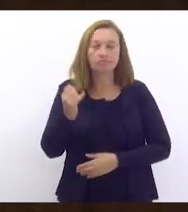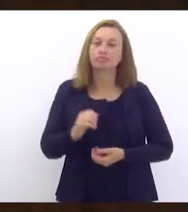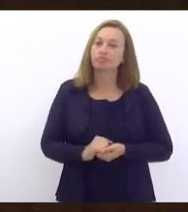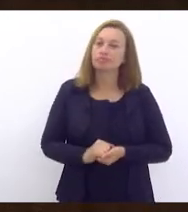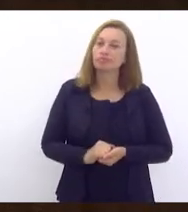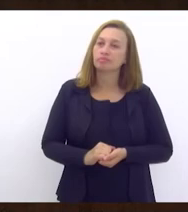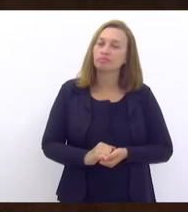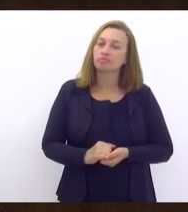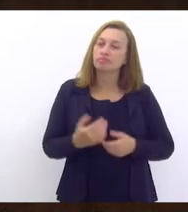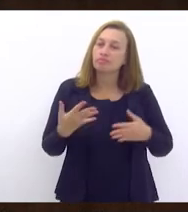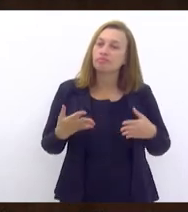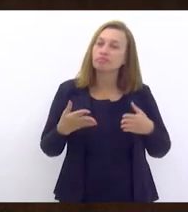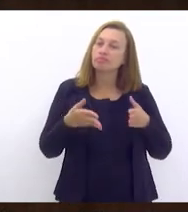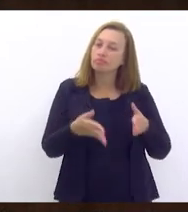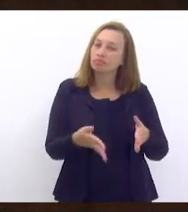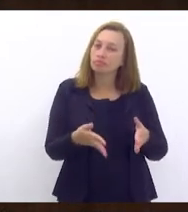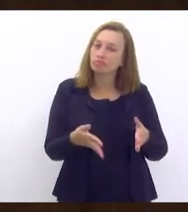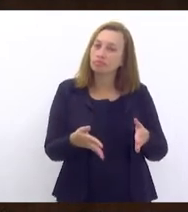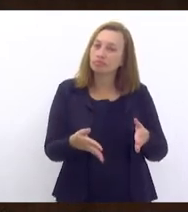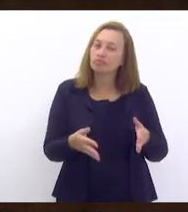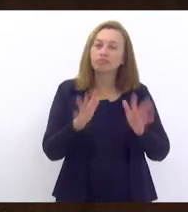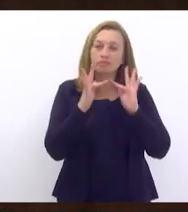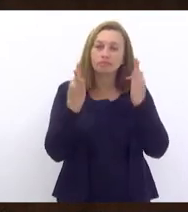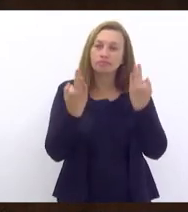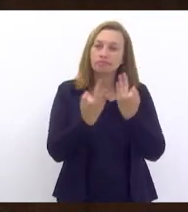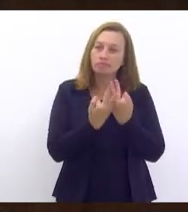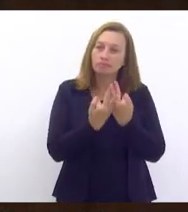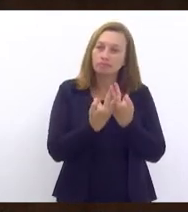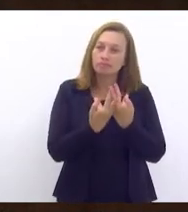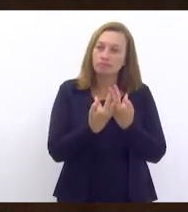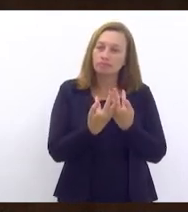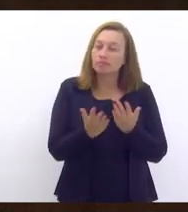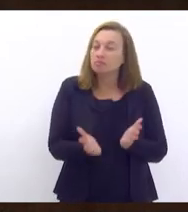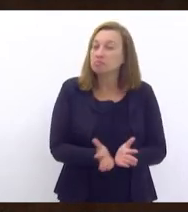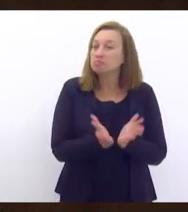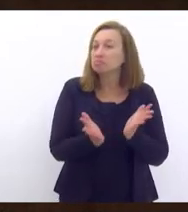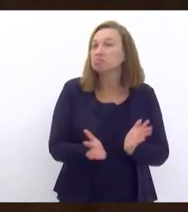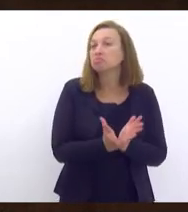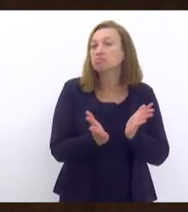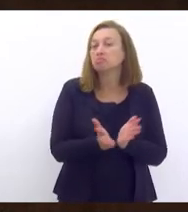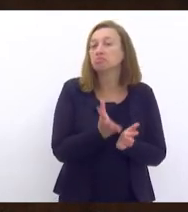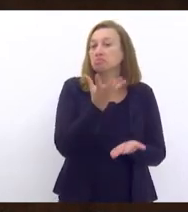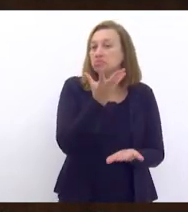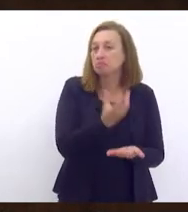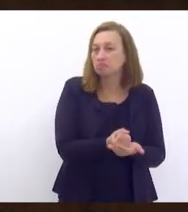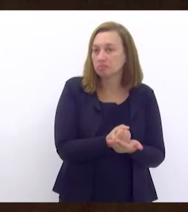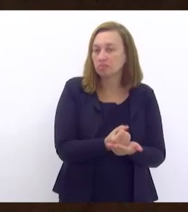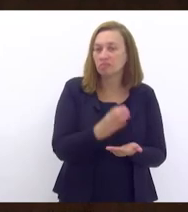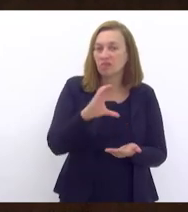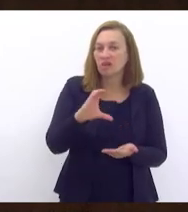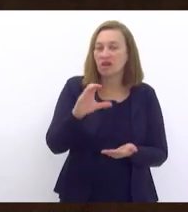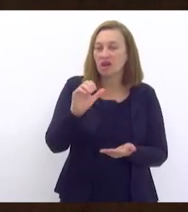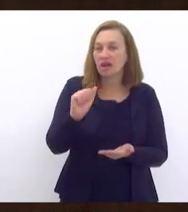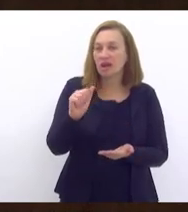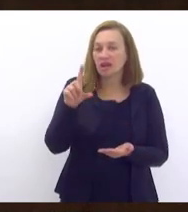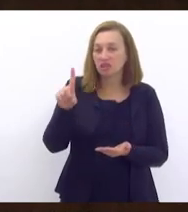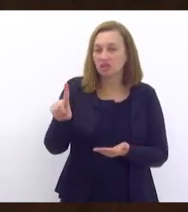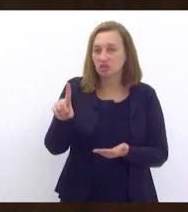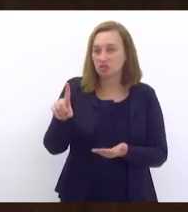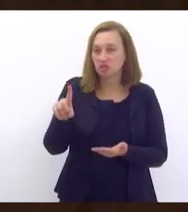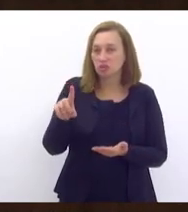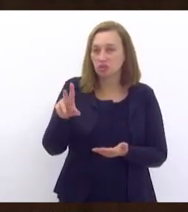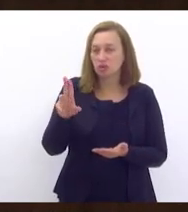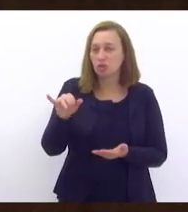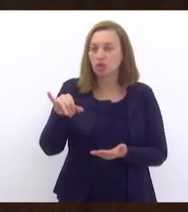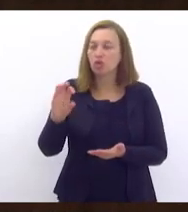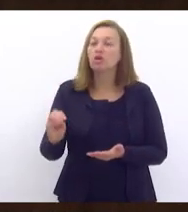voltada, apontando aqui, voltada para famílias de baixa renda cadastradas no CAD único e que tenham pessoas